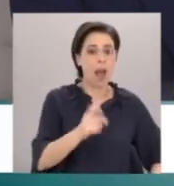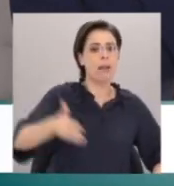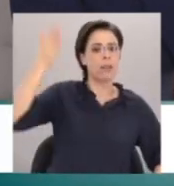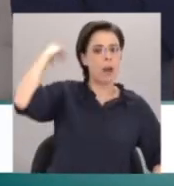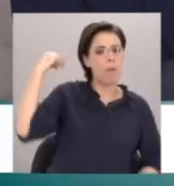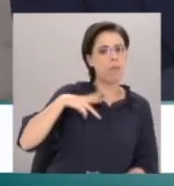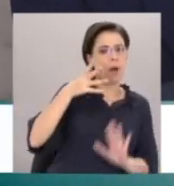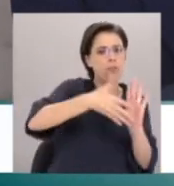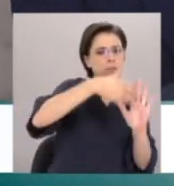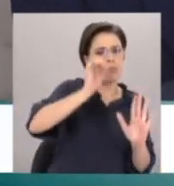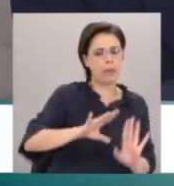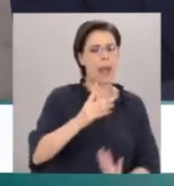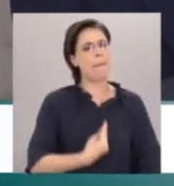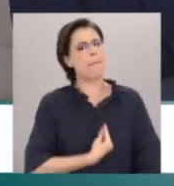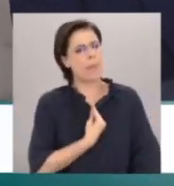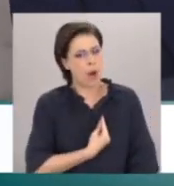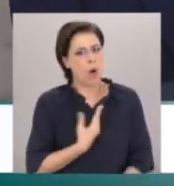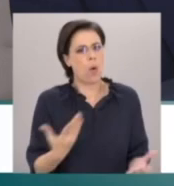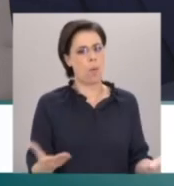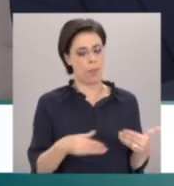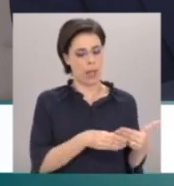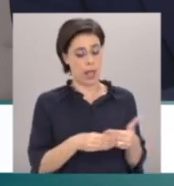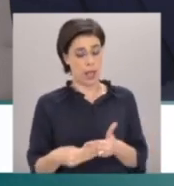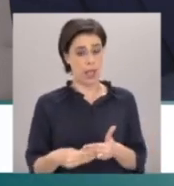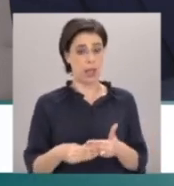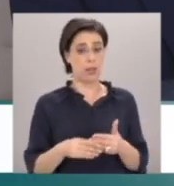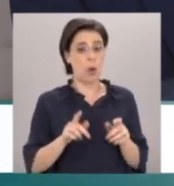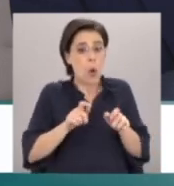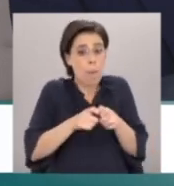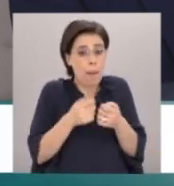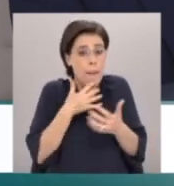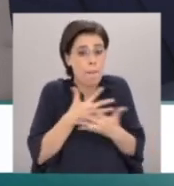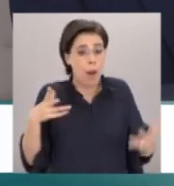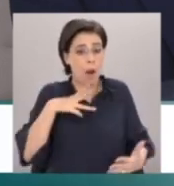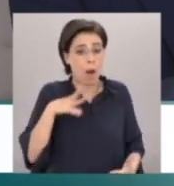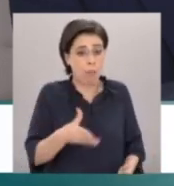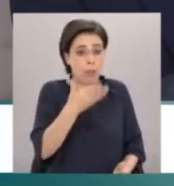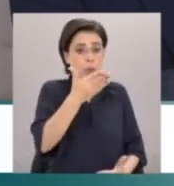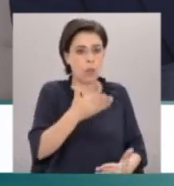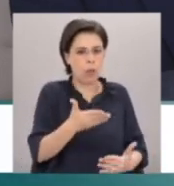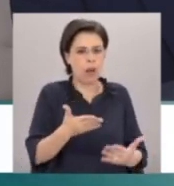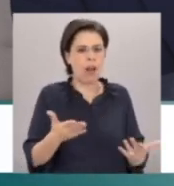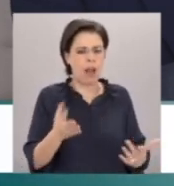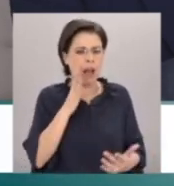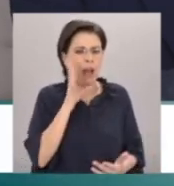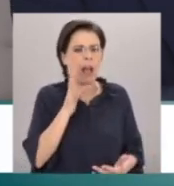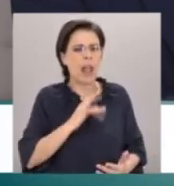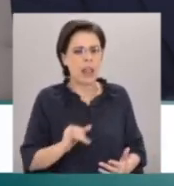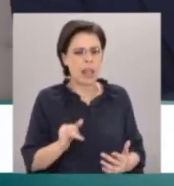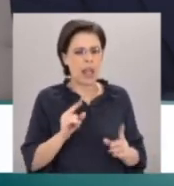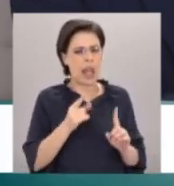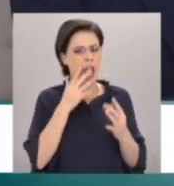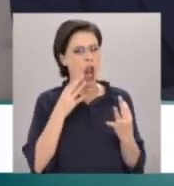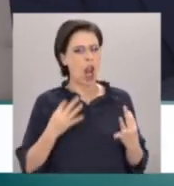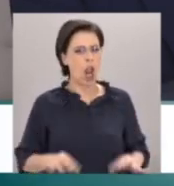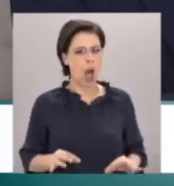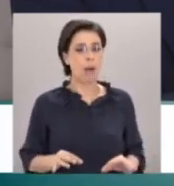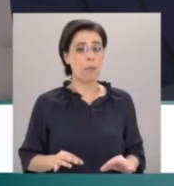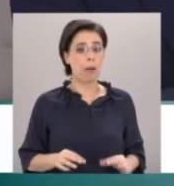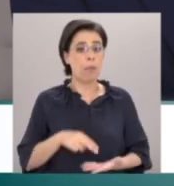e eu acho preocupante do líder de um dos maiores partidos portugueses a tentar normalizar